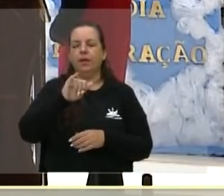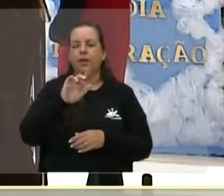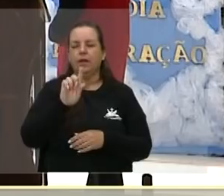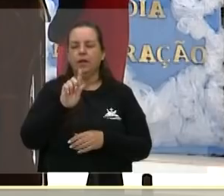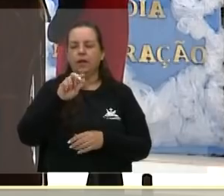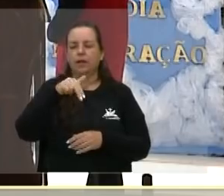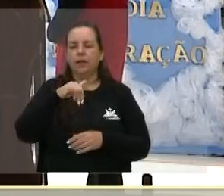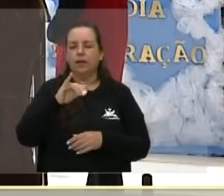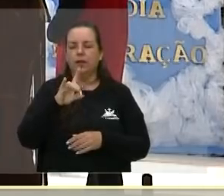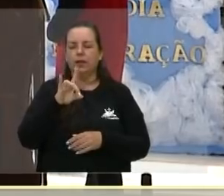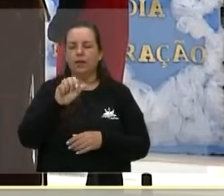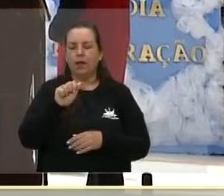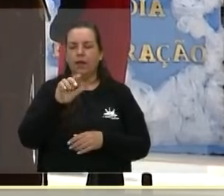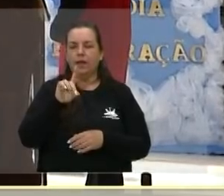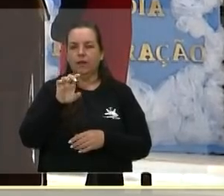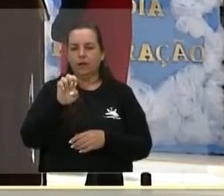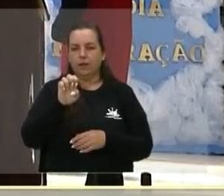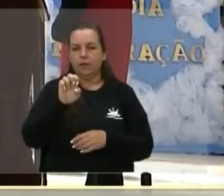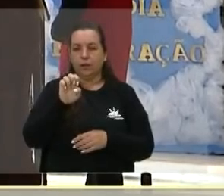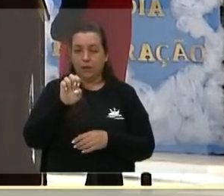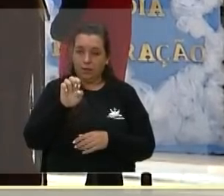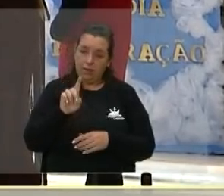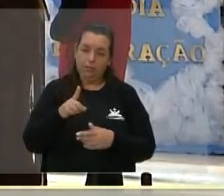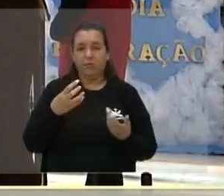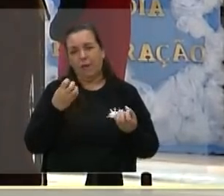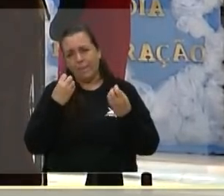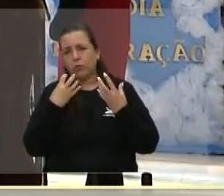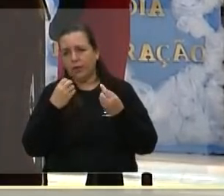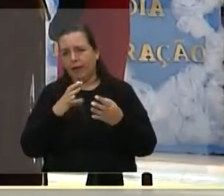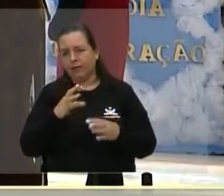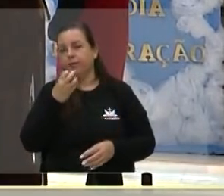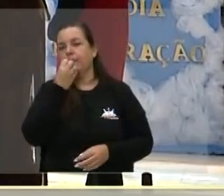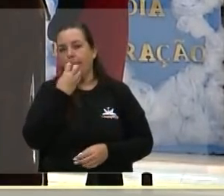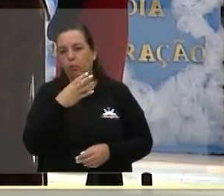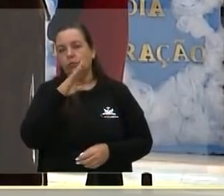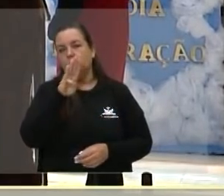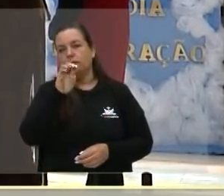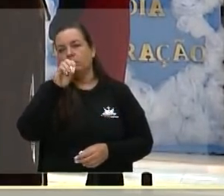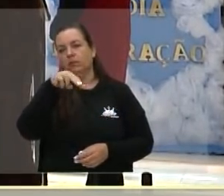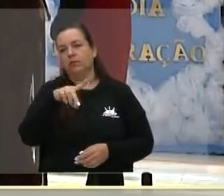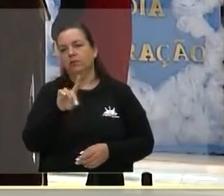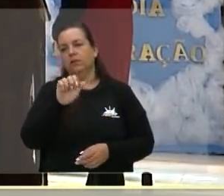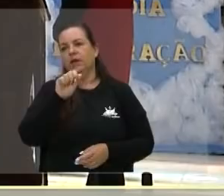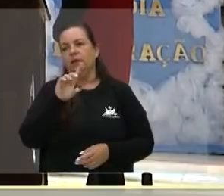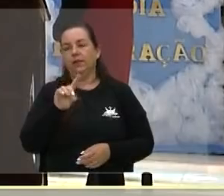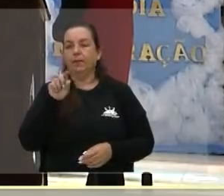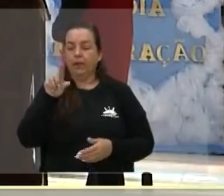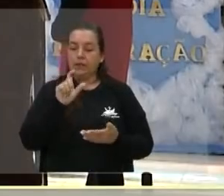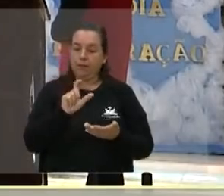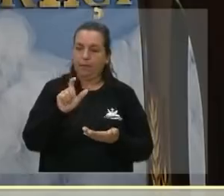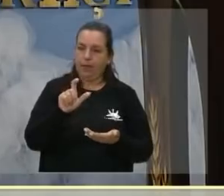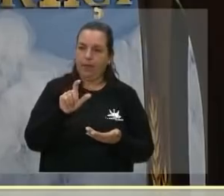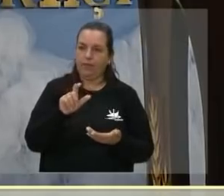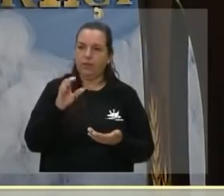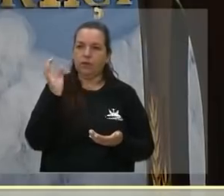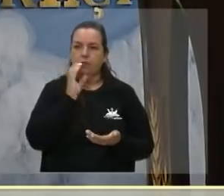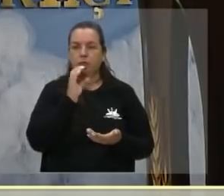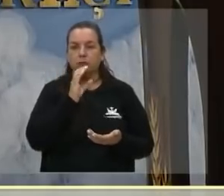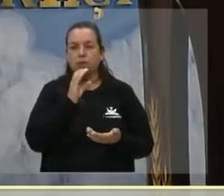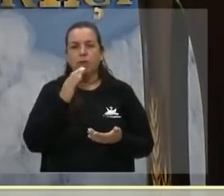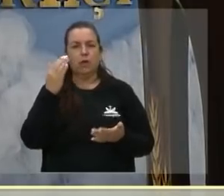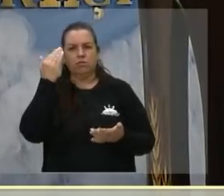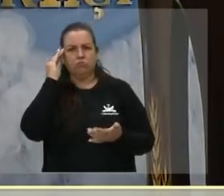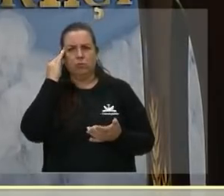geralmente a palavra p dignidade e é rapidamente